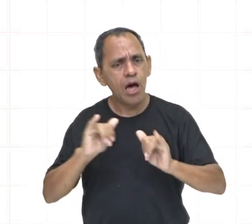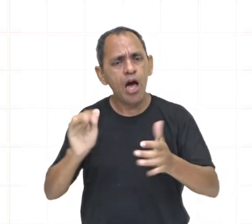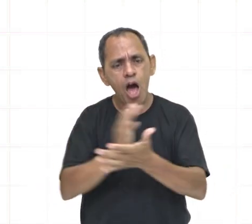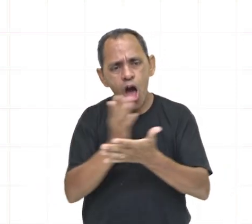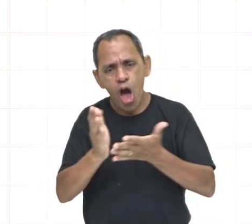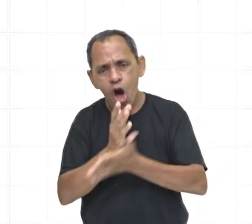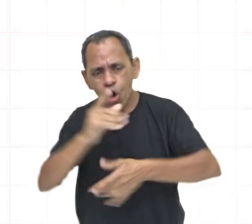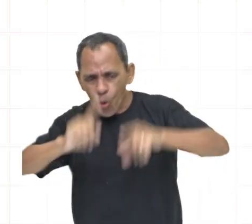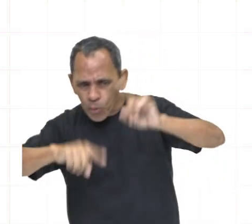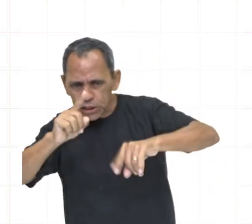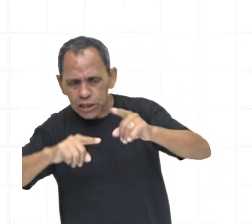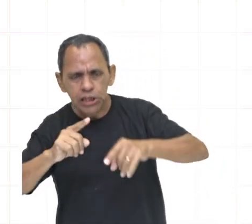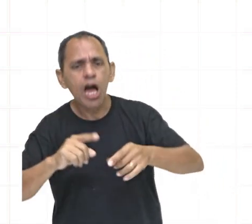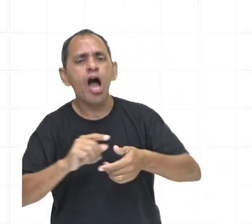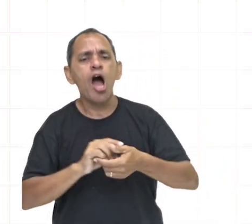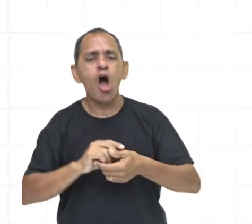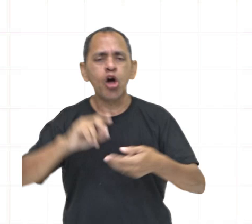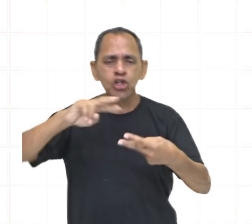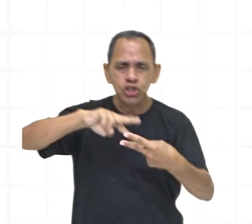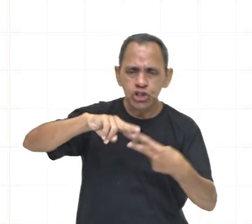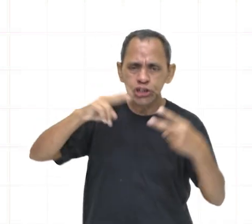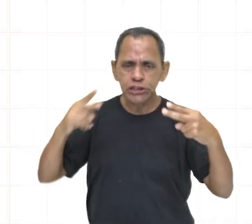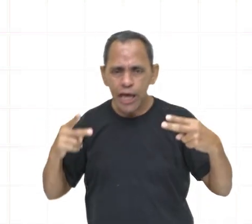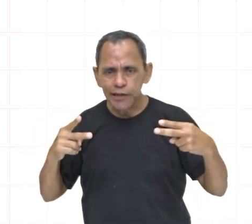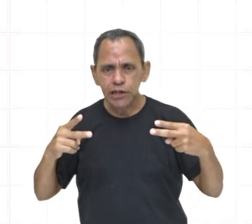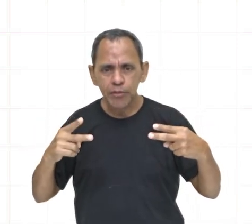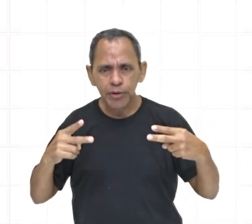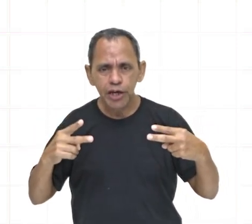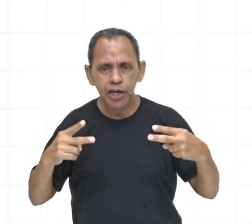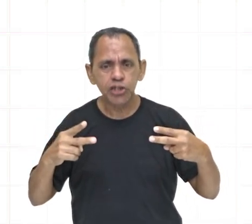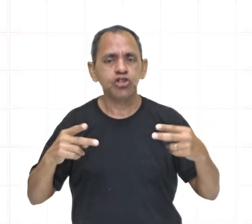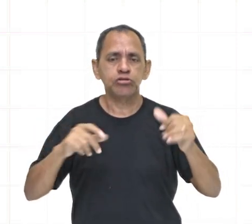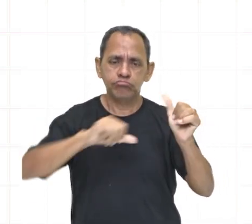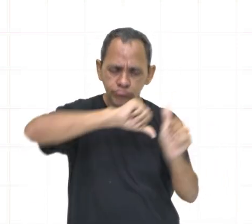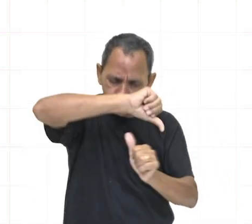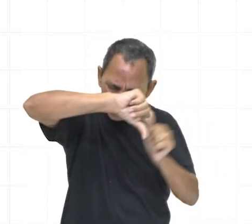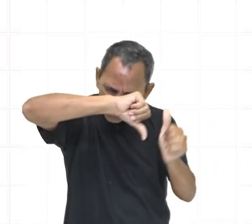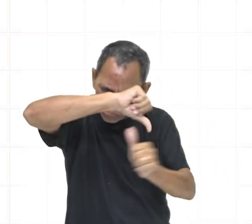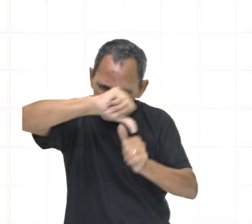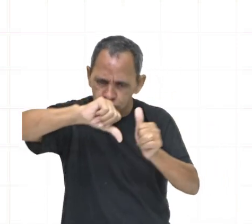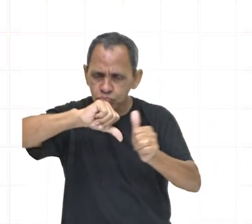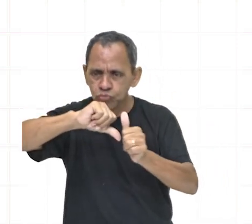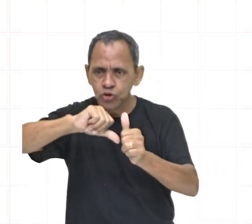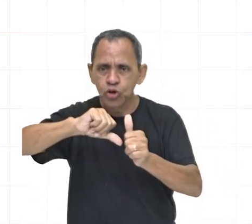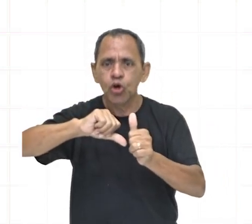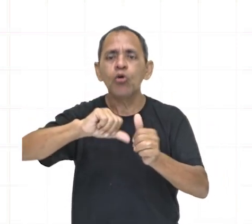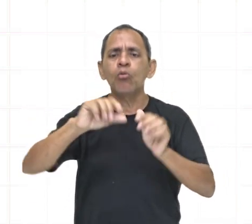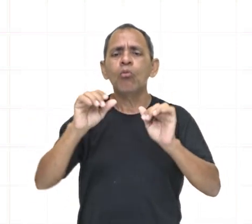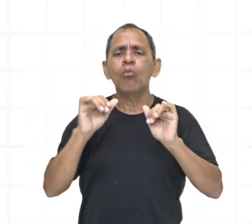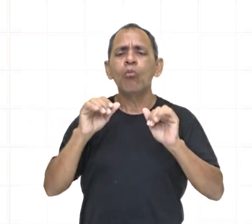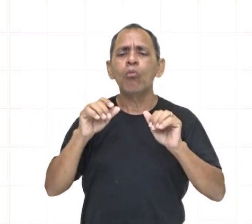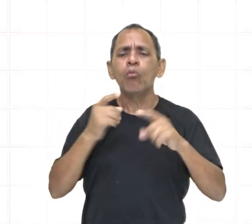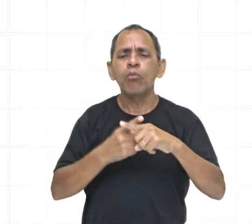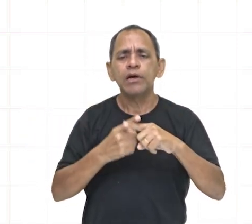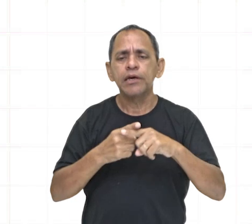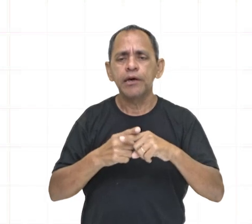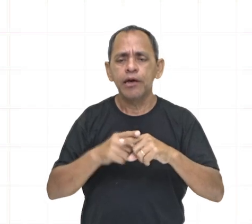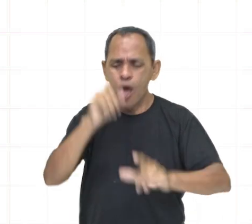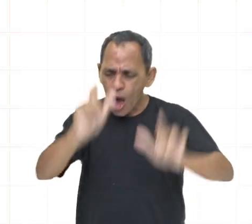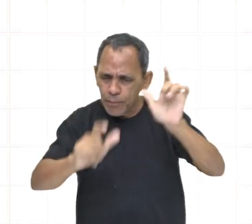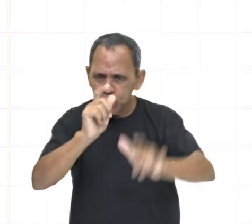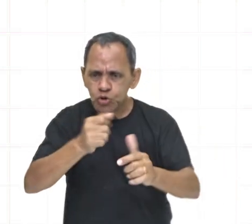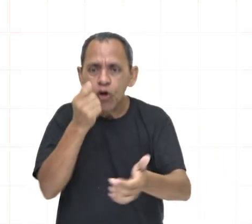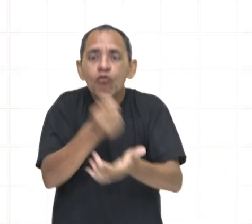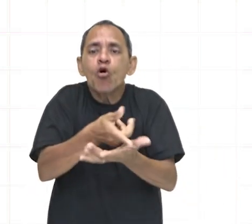que foi geneticamente modificado, para a pessoa que vai comprar, utilizar, ela saber o que está comprando e utilizando,